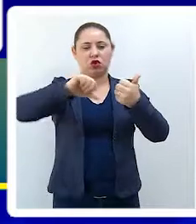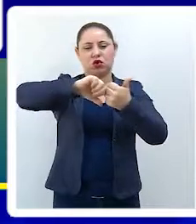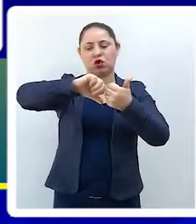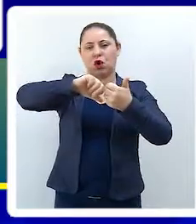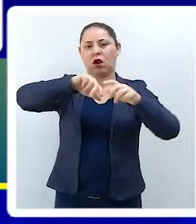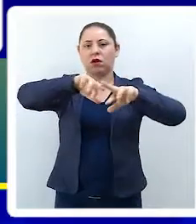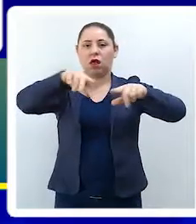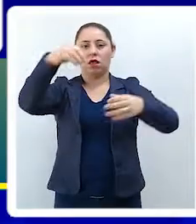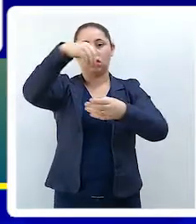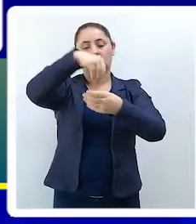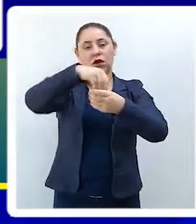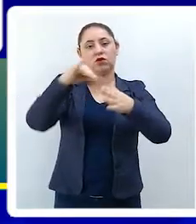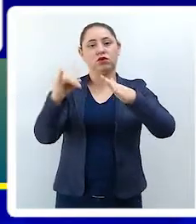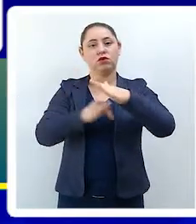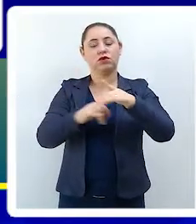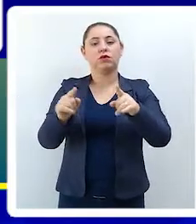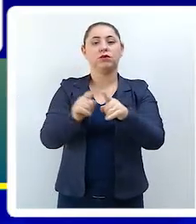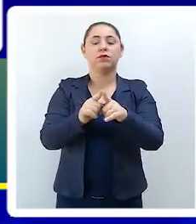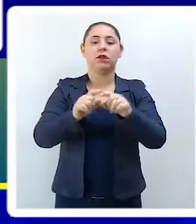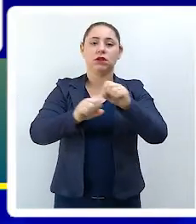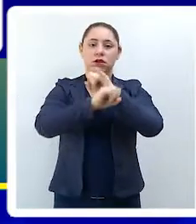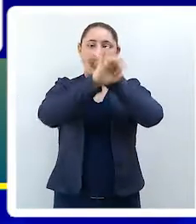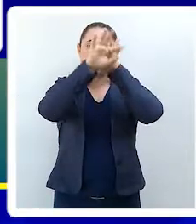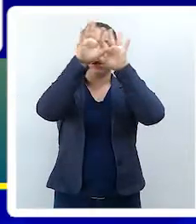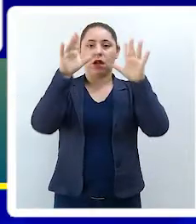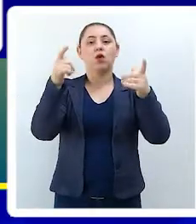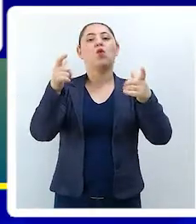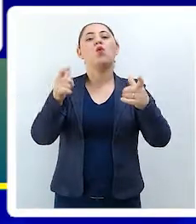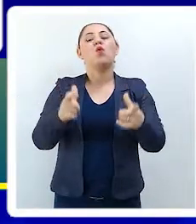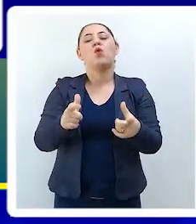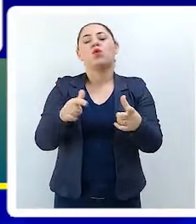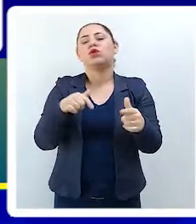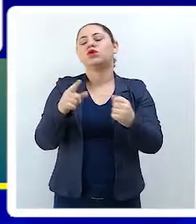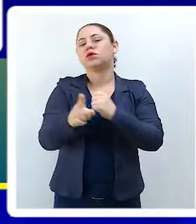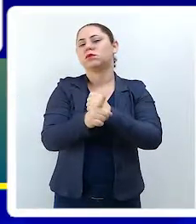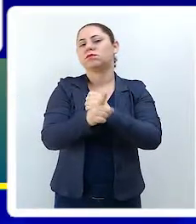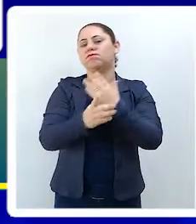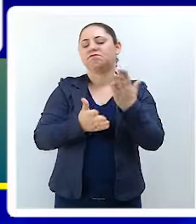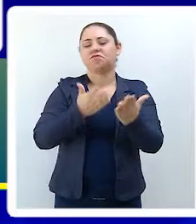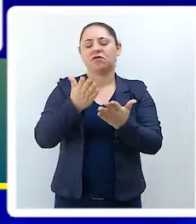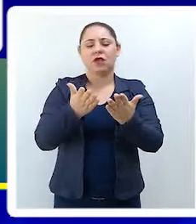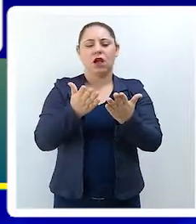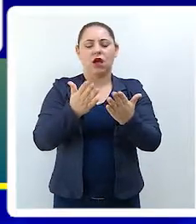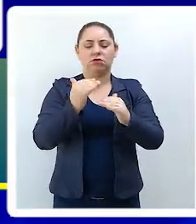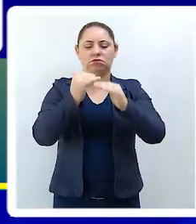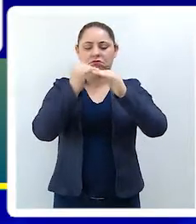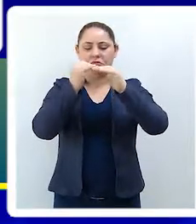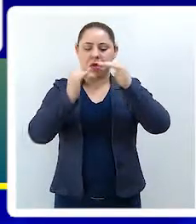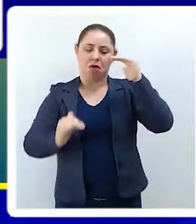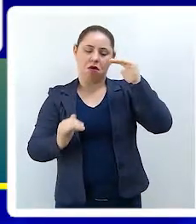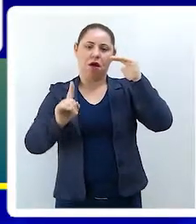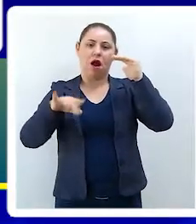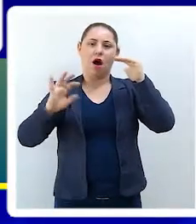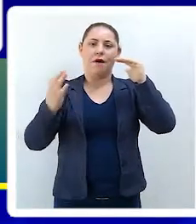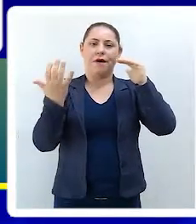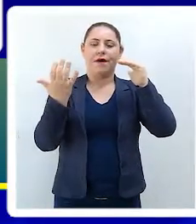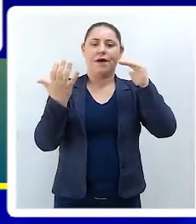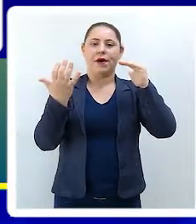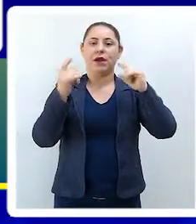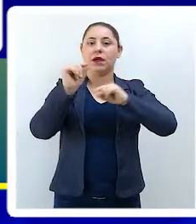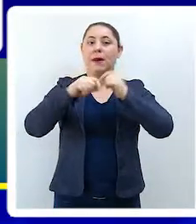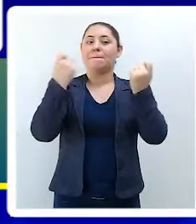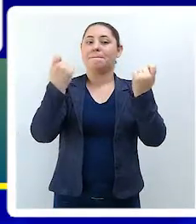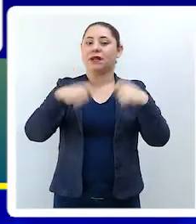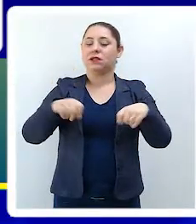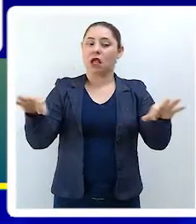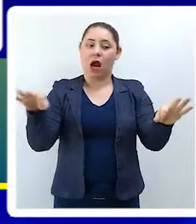de gênero dentro da instituição, esclarecer onde que esse tratamento, onde que essa desigualdade ocorre e